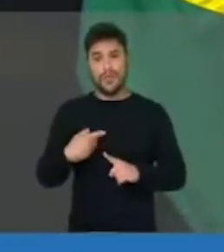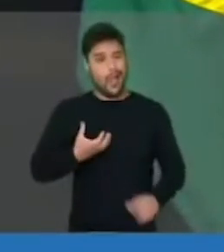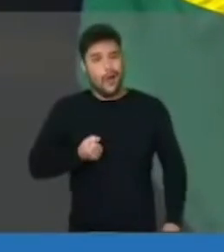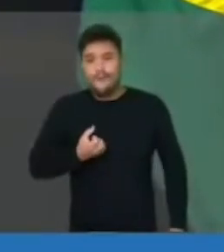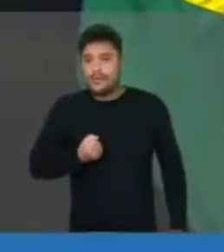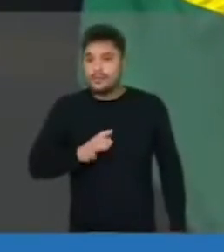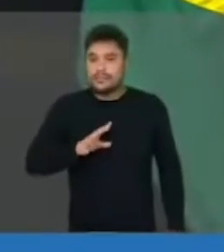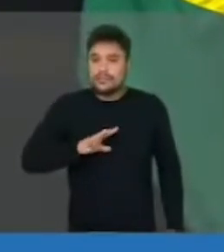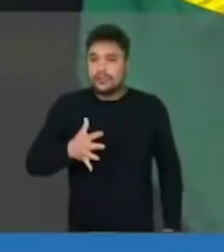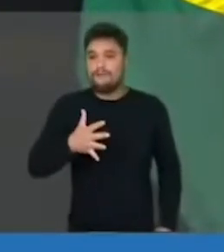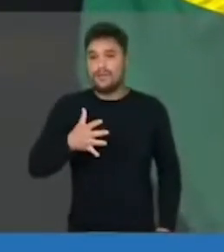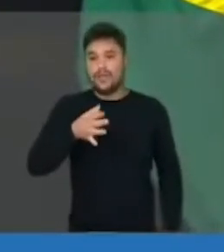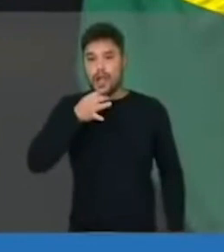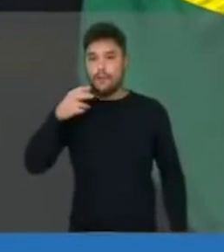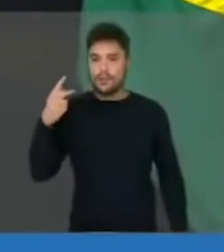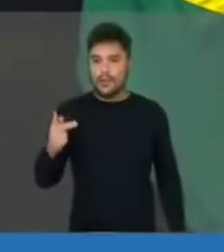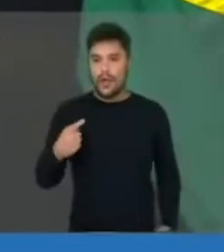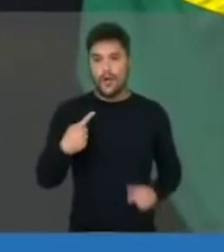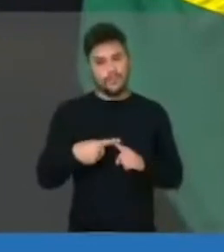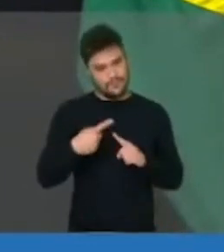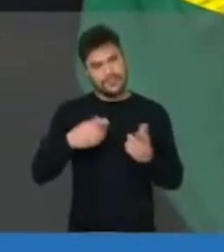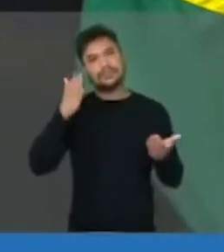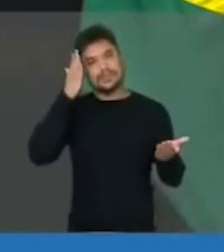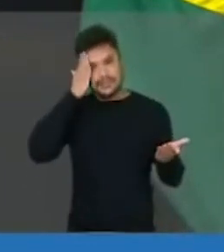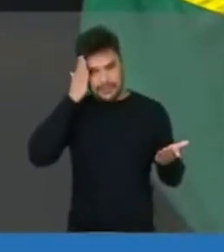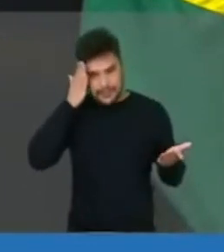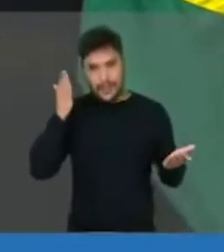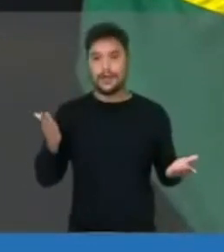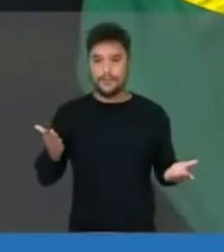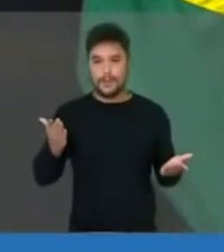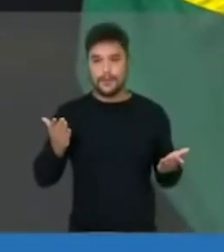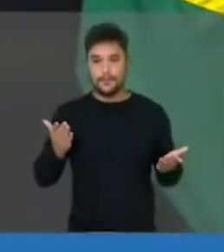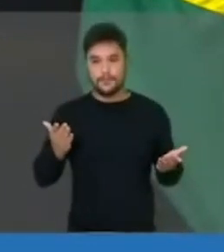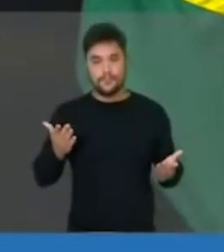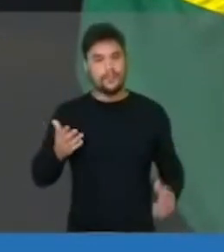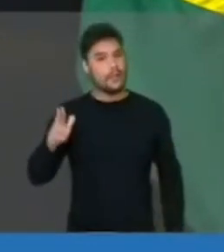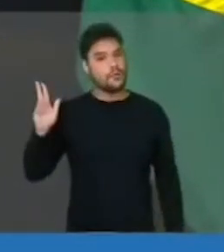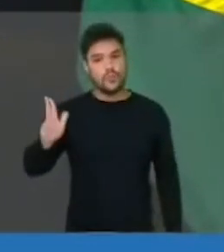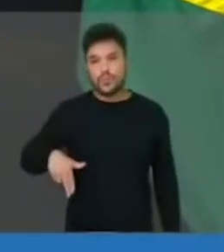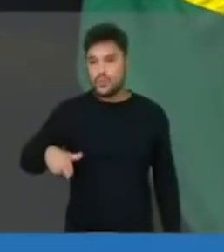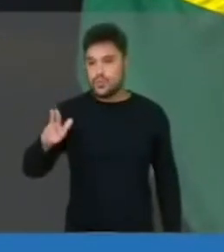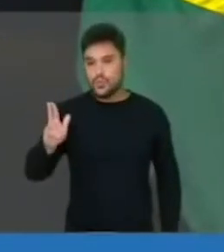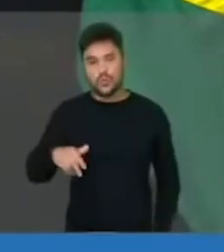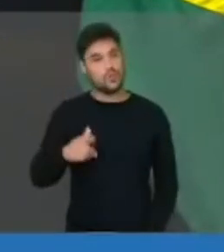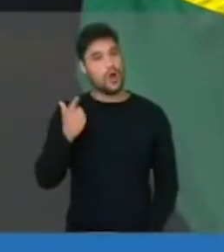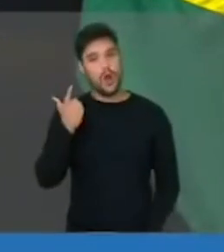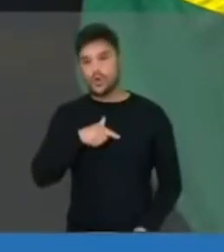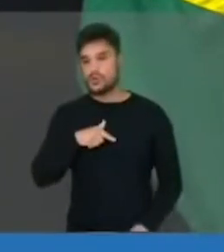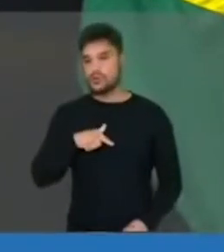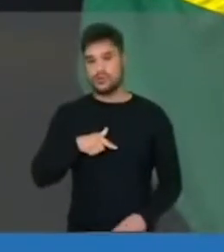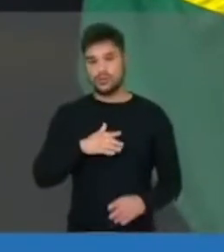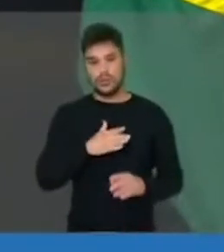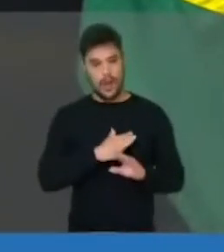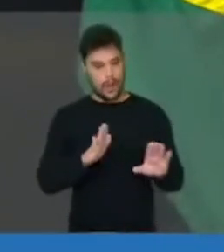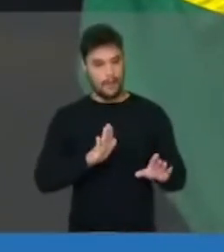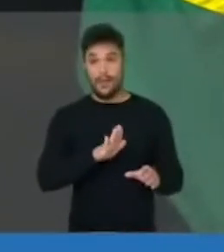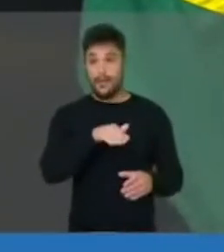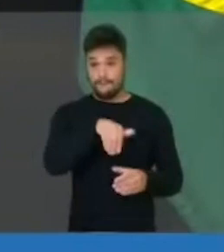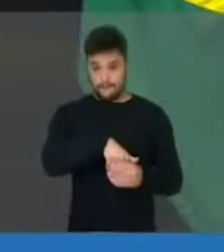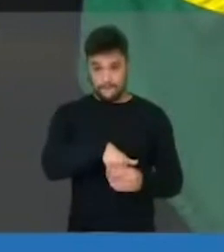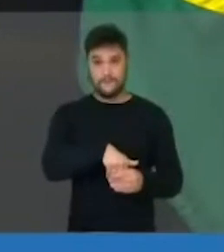defender os próprios posicionamentos porque sabem sabem que nunca nunca vão conseguir vencer eleição